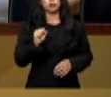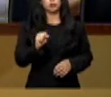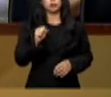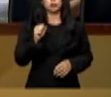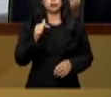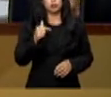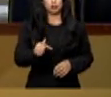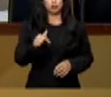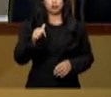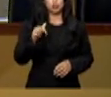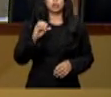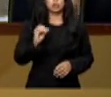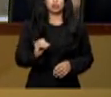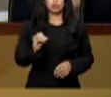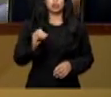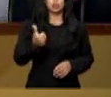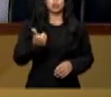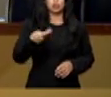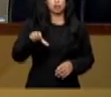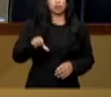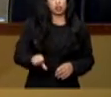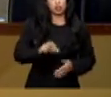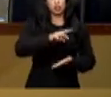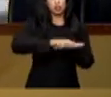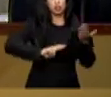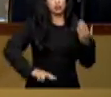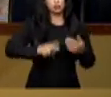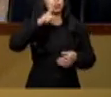1287019, da relatoria do ministro Marco Aurélio Melo.